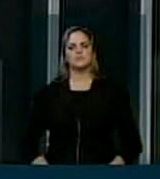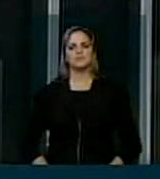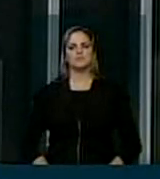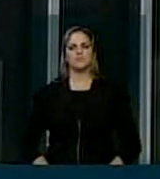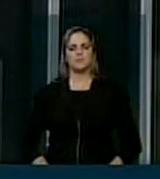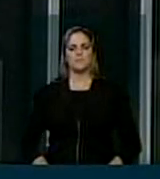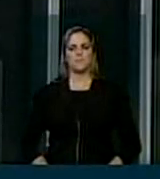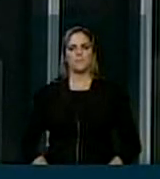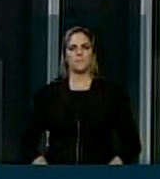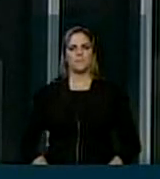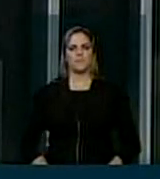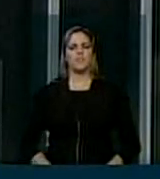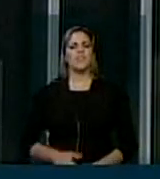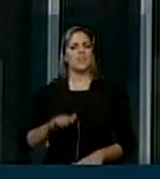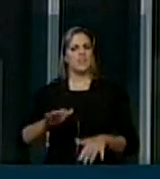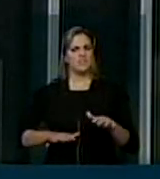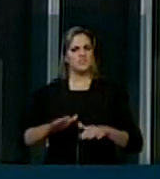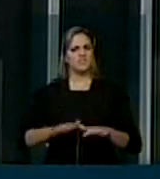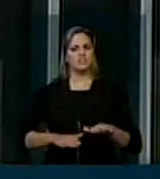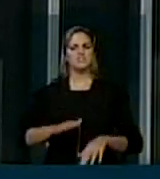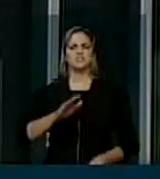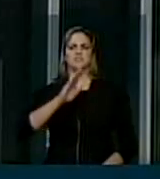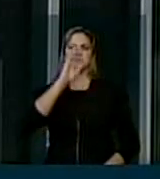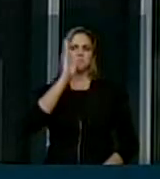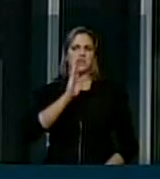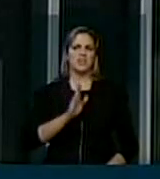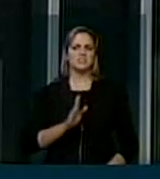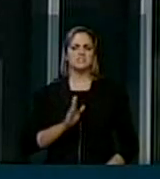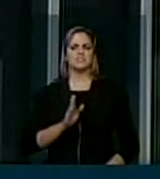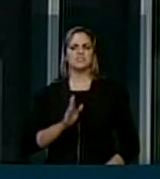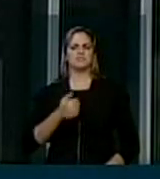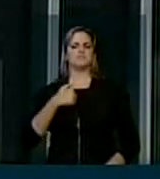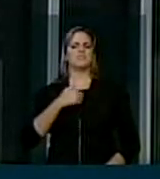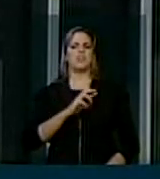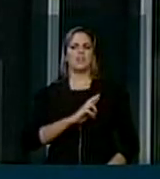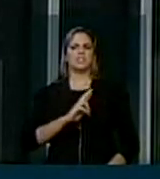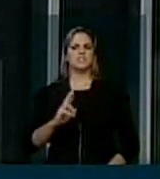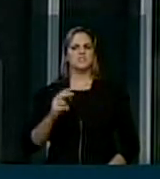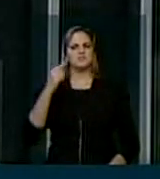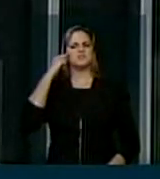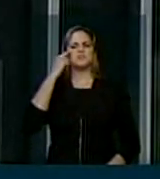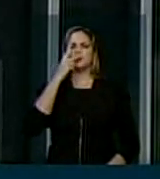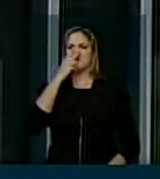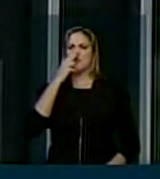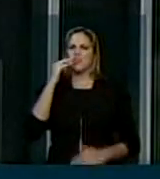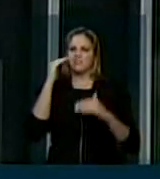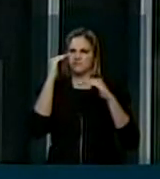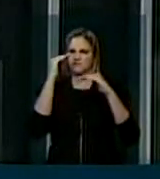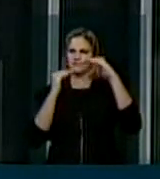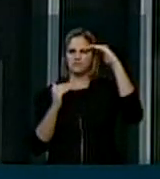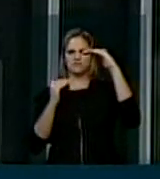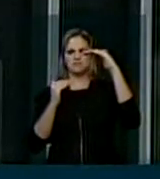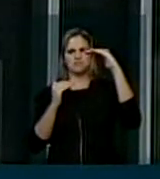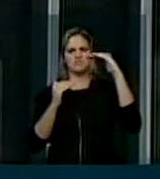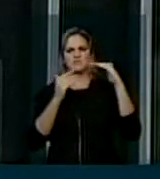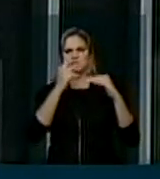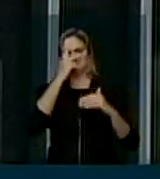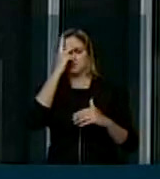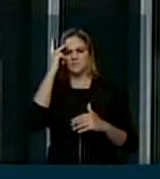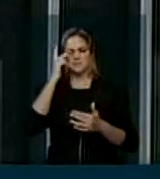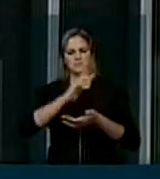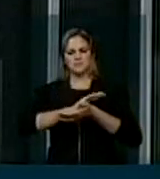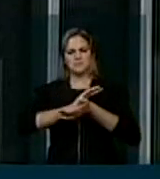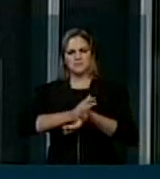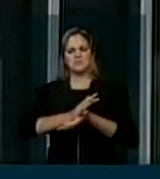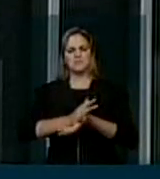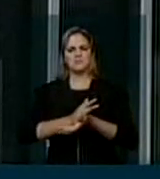país é colocar-se num subpensamento, no